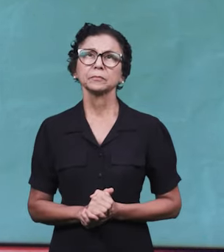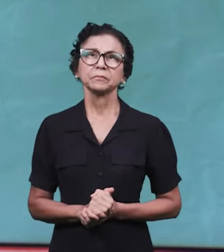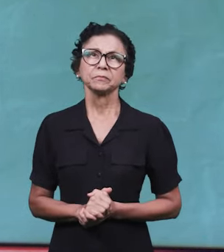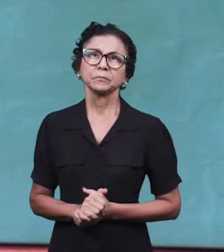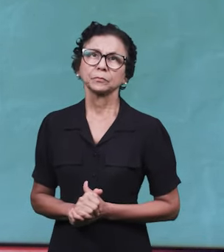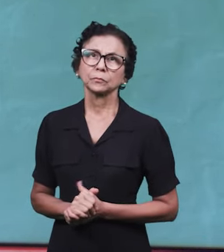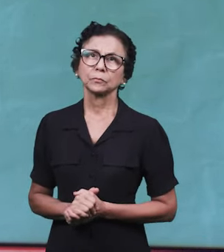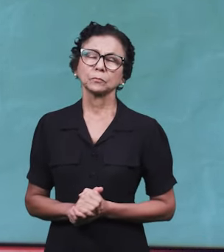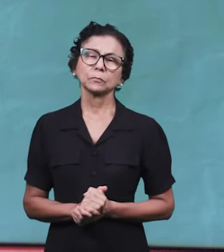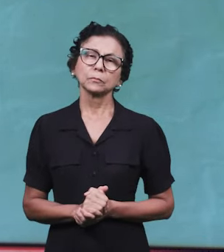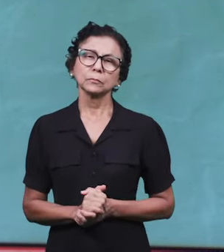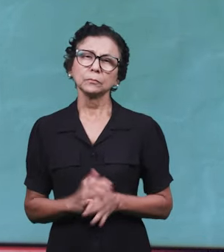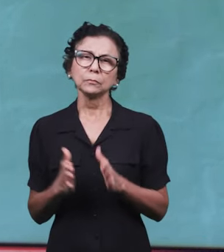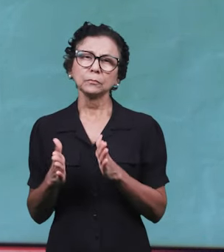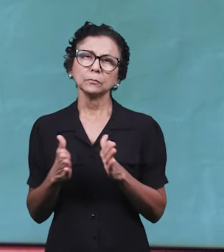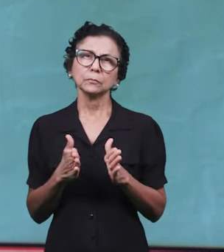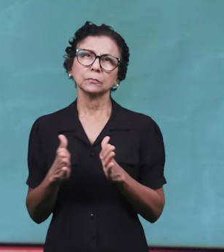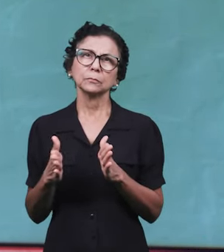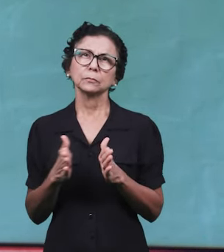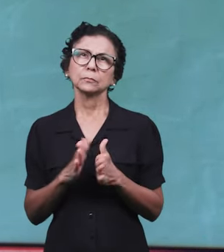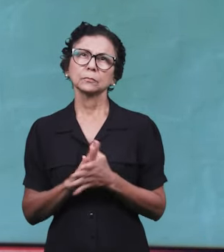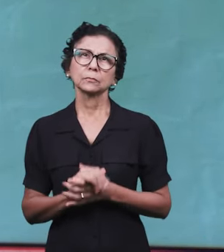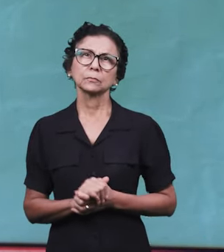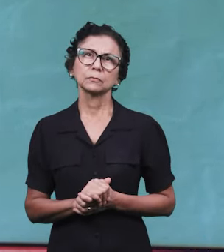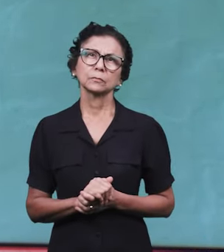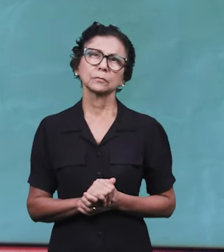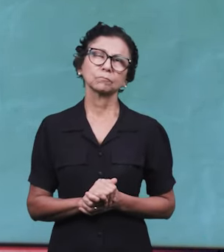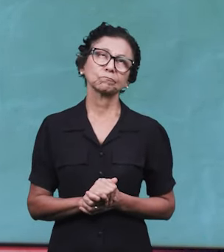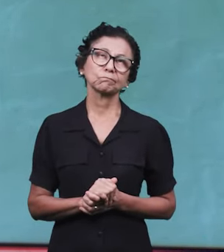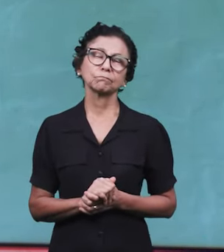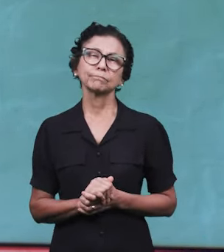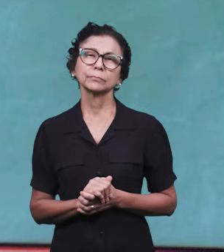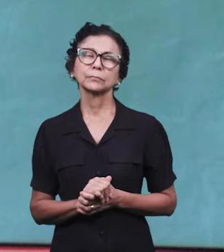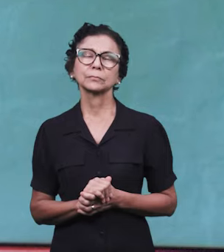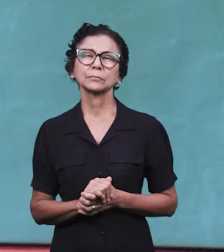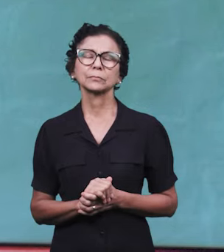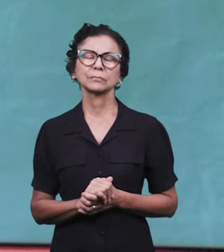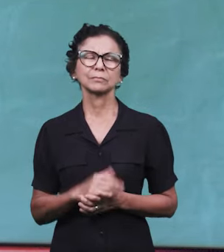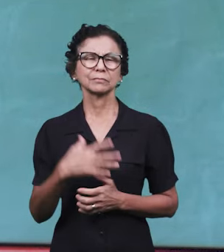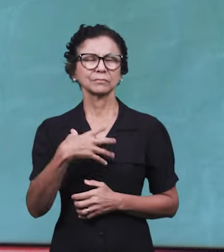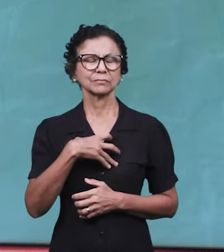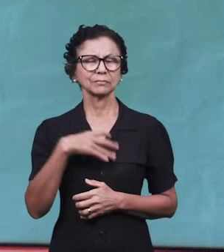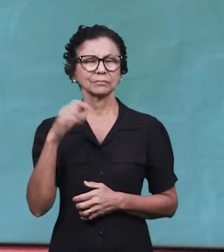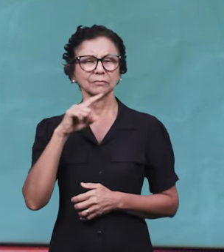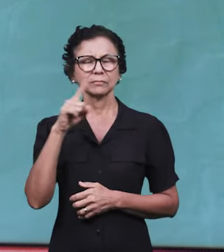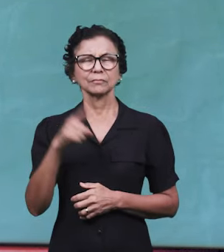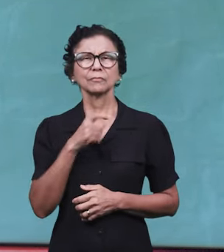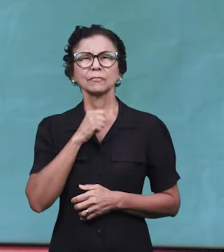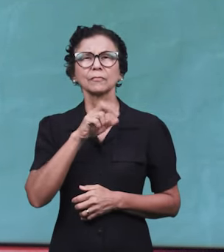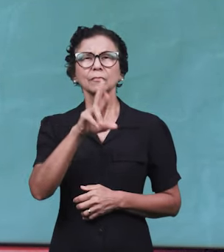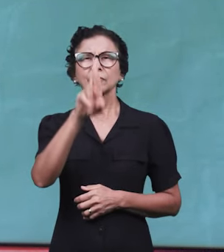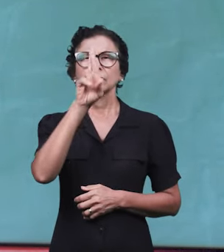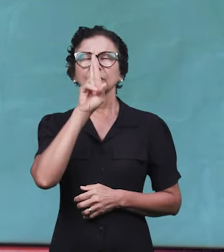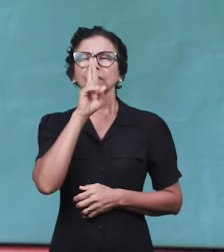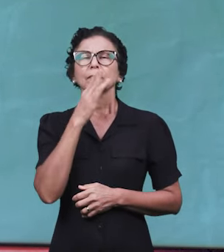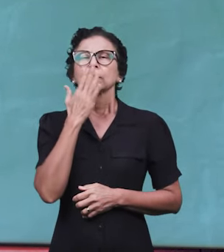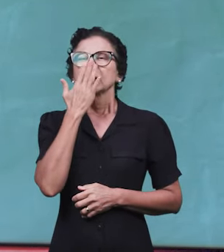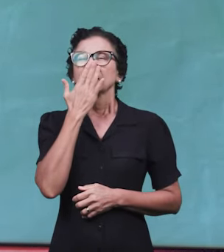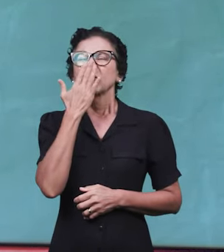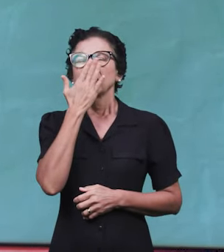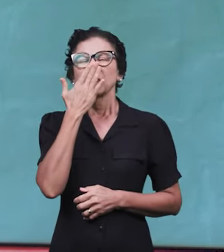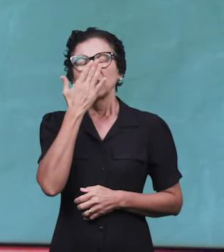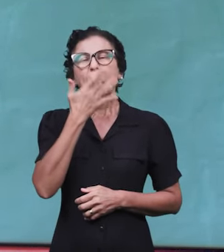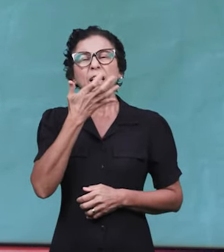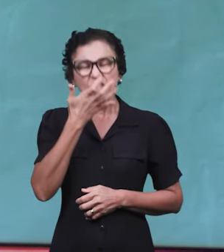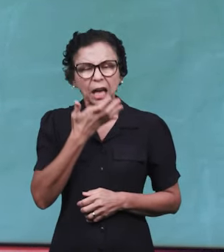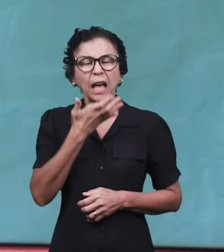a curto prazo, essa condição normalmente vem acompanhada de sintomas nas vias respiratórias, rinite, por exemplo,